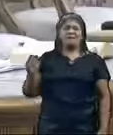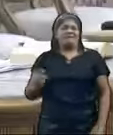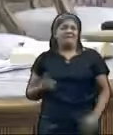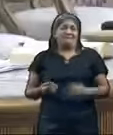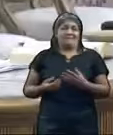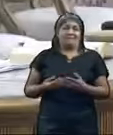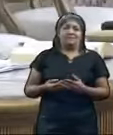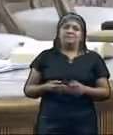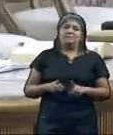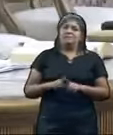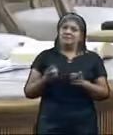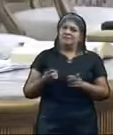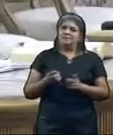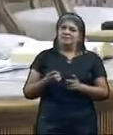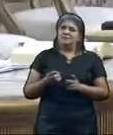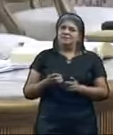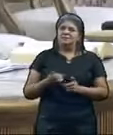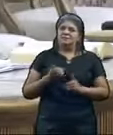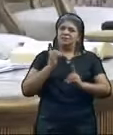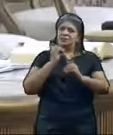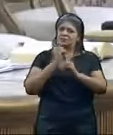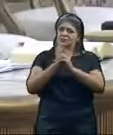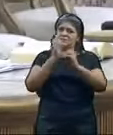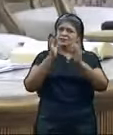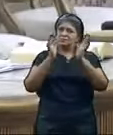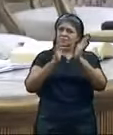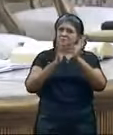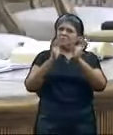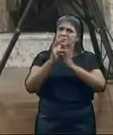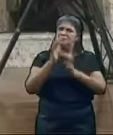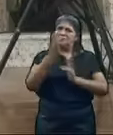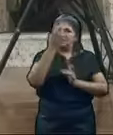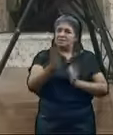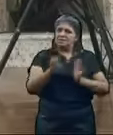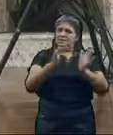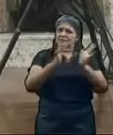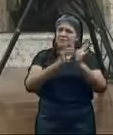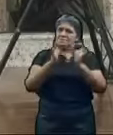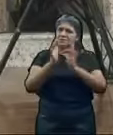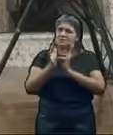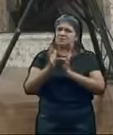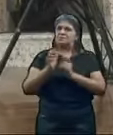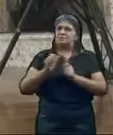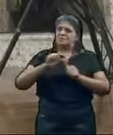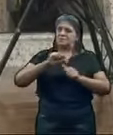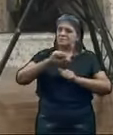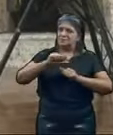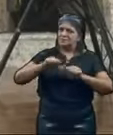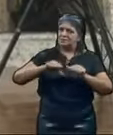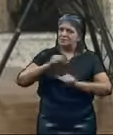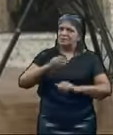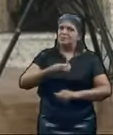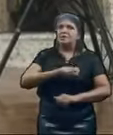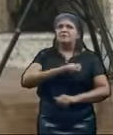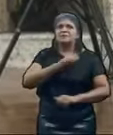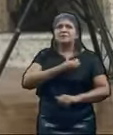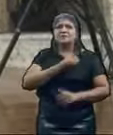de direitos garantidos né o estado democrático outro lado e remédio será ferido